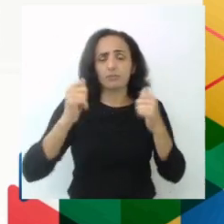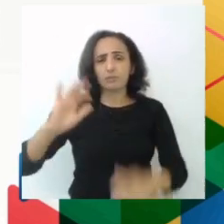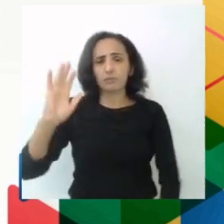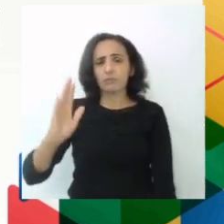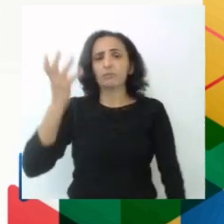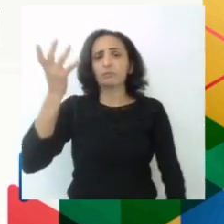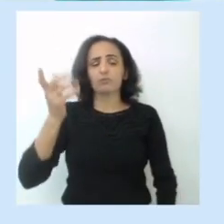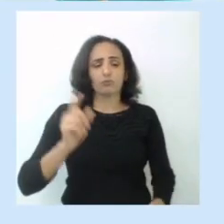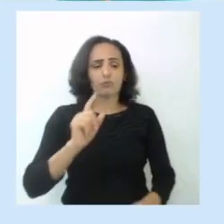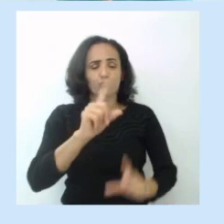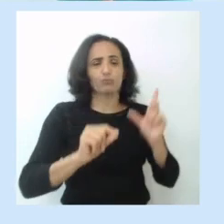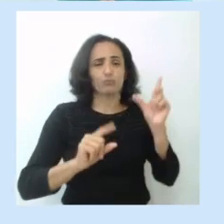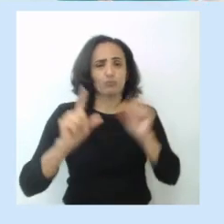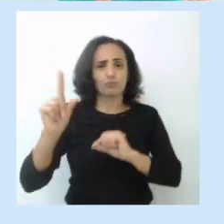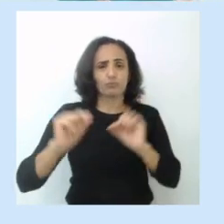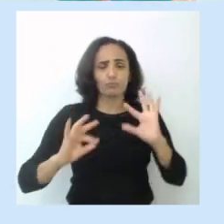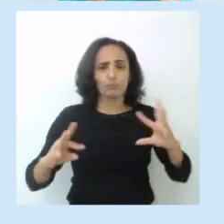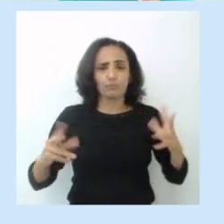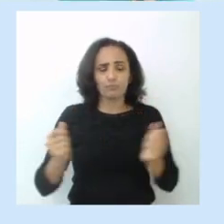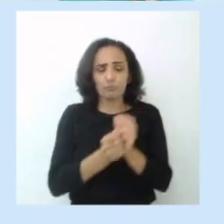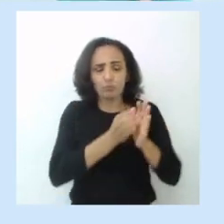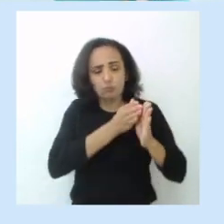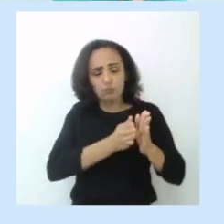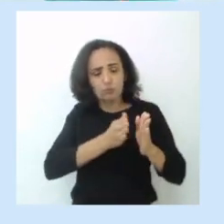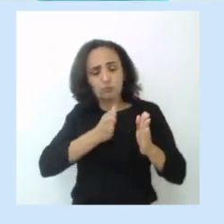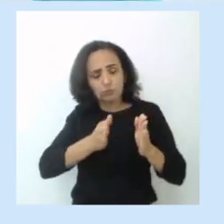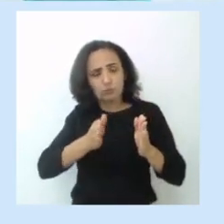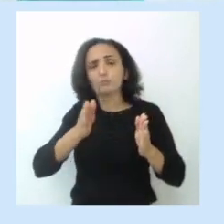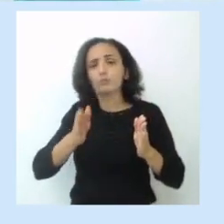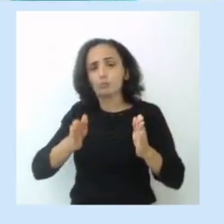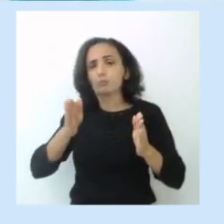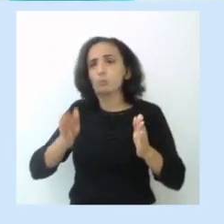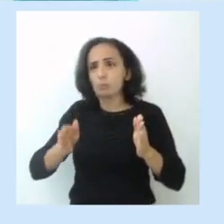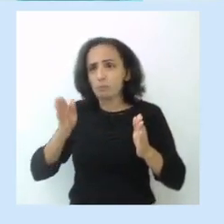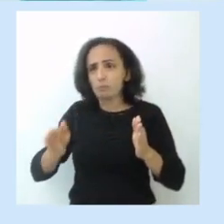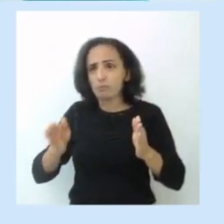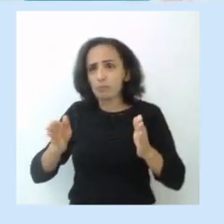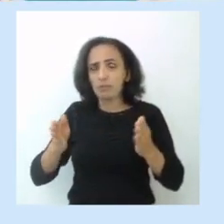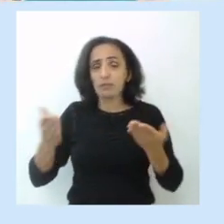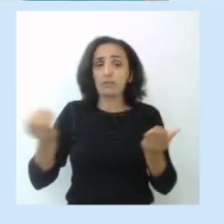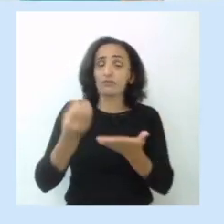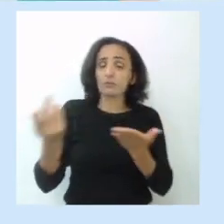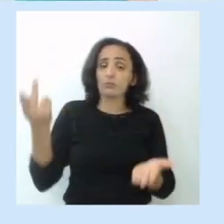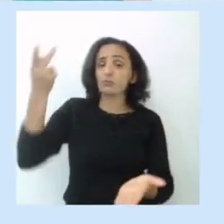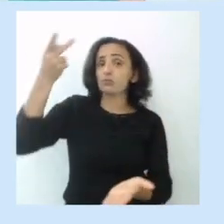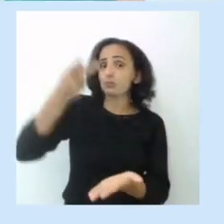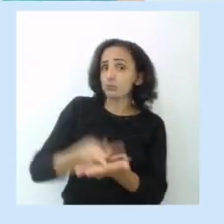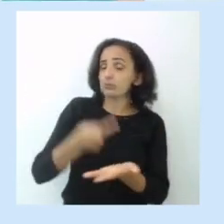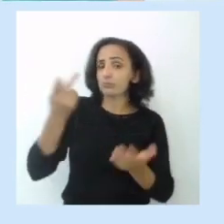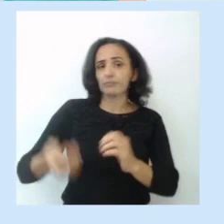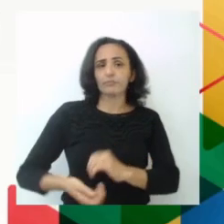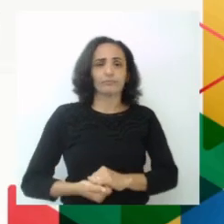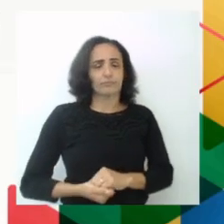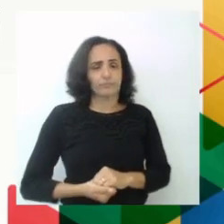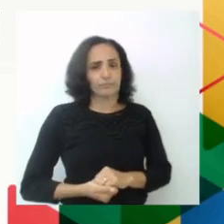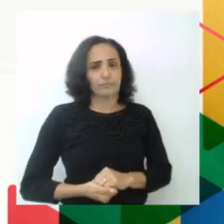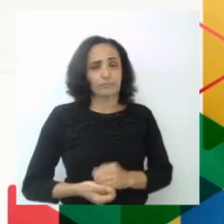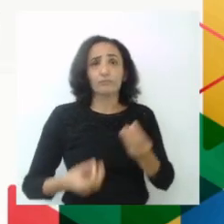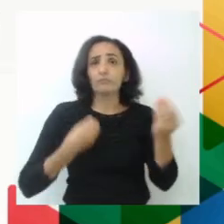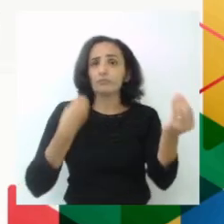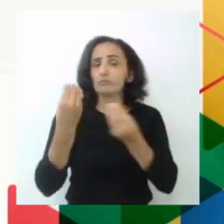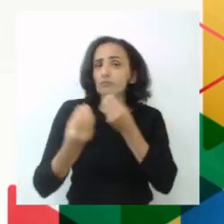foram pré-determinados ali, naquela ordem, então, problema de arranjo. Certo? E como